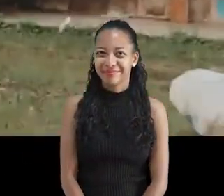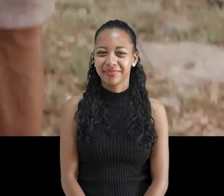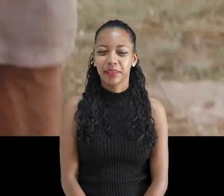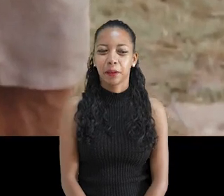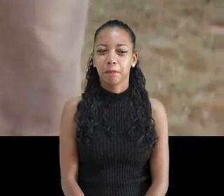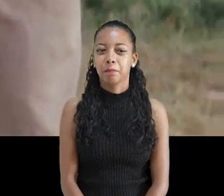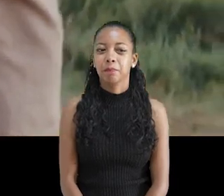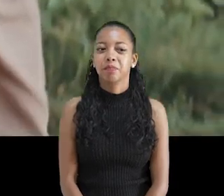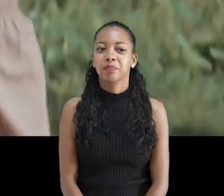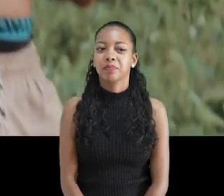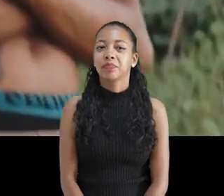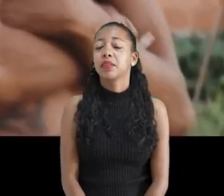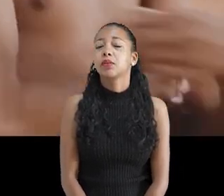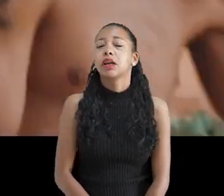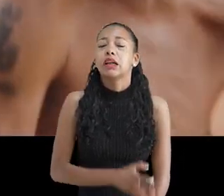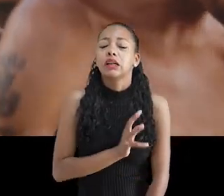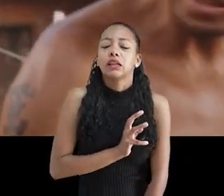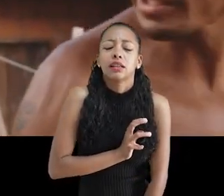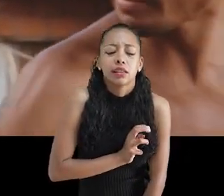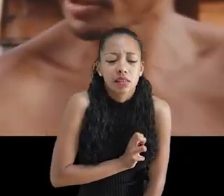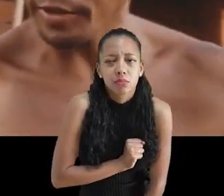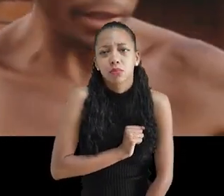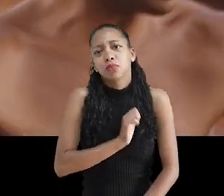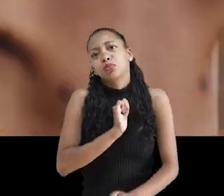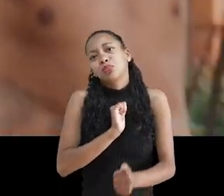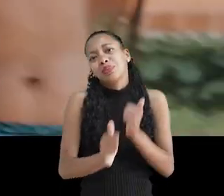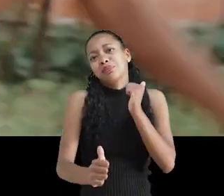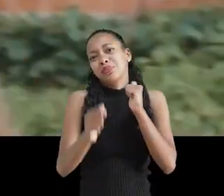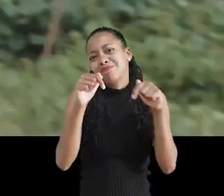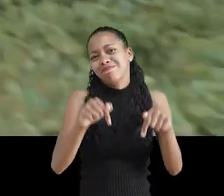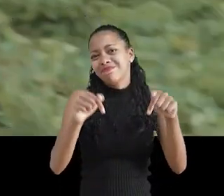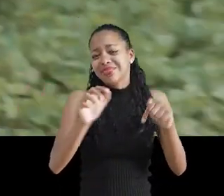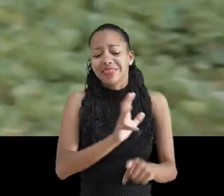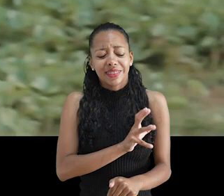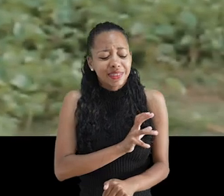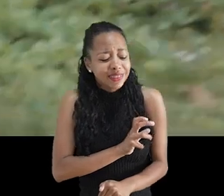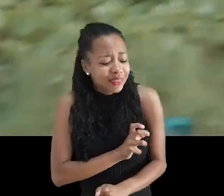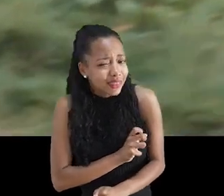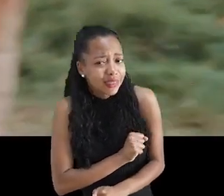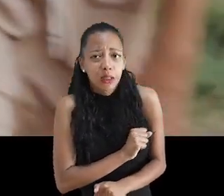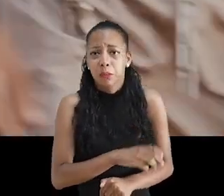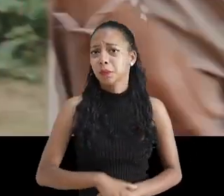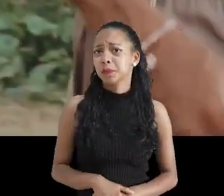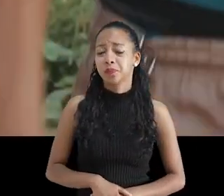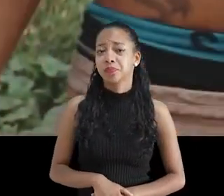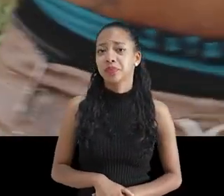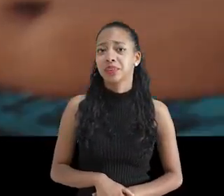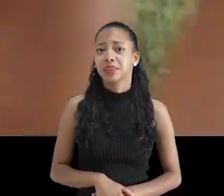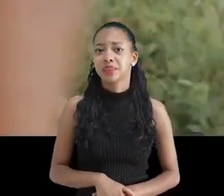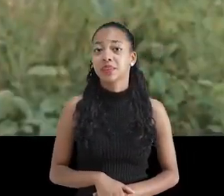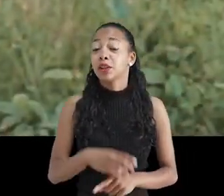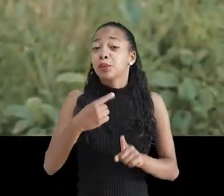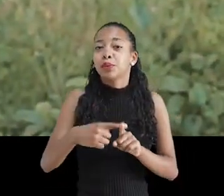solo eu amo esse Esporte essa modalidade de esporte tem noção